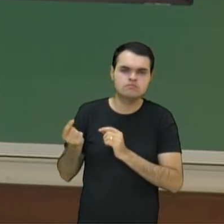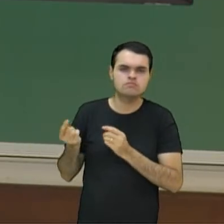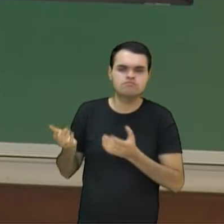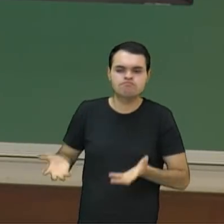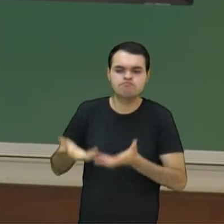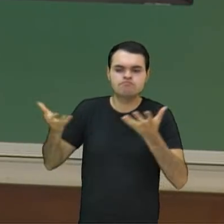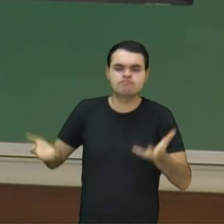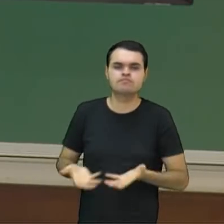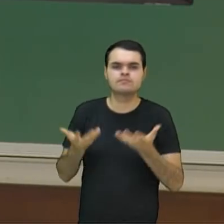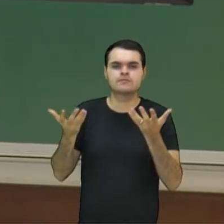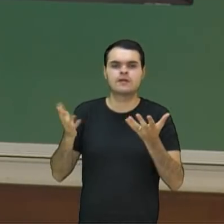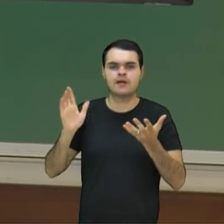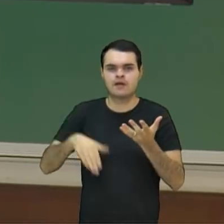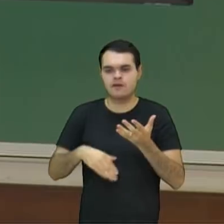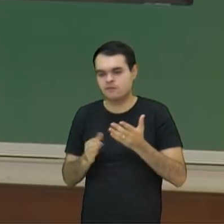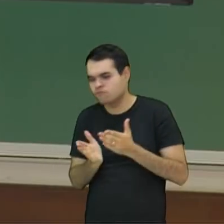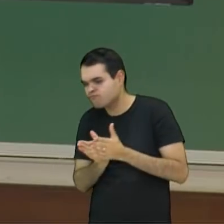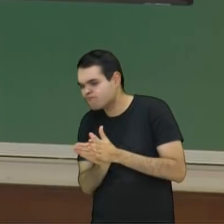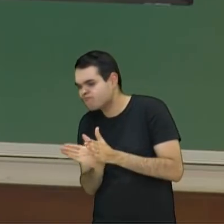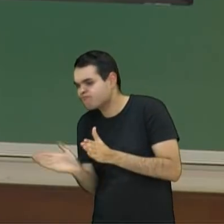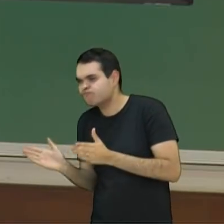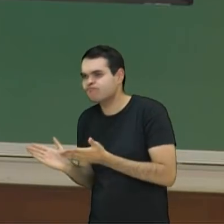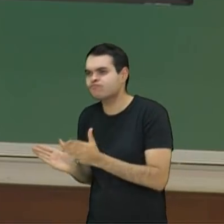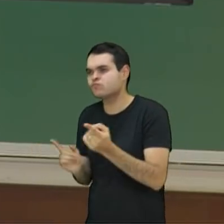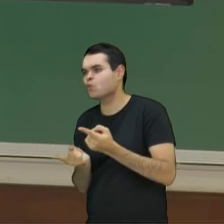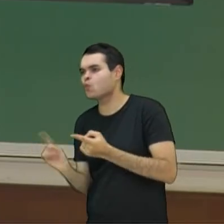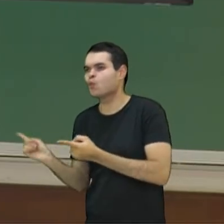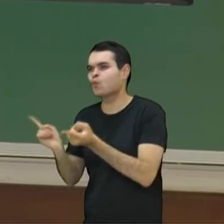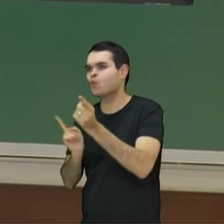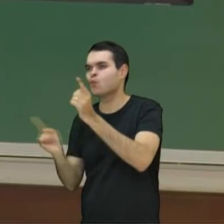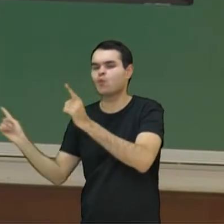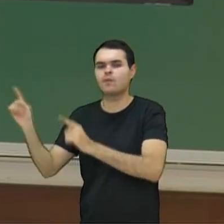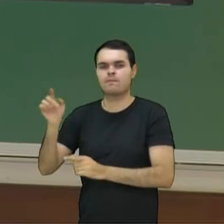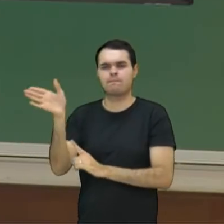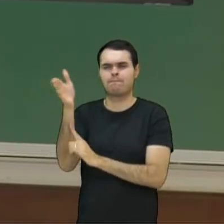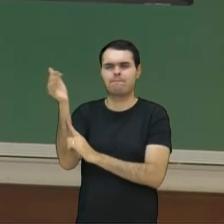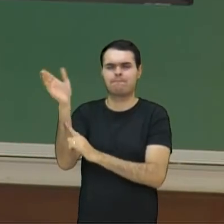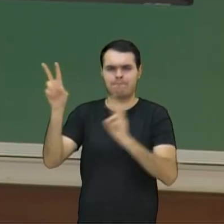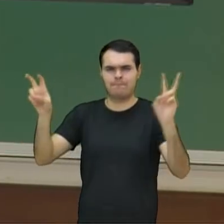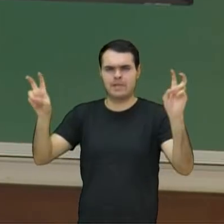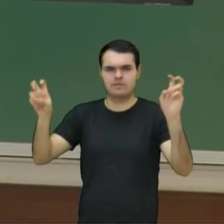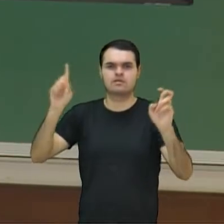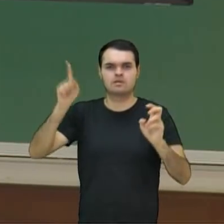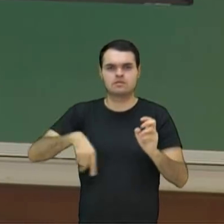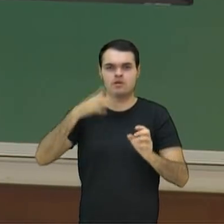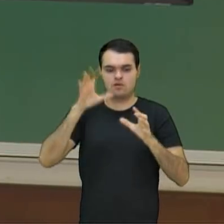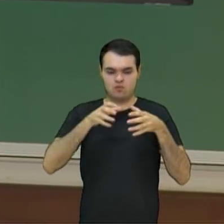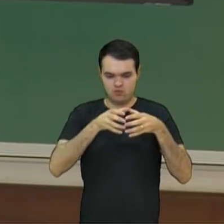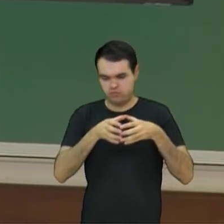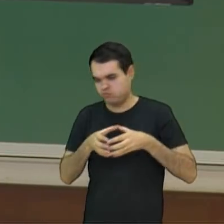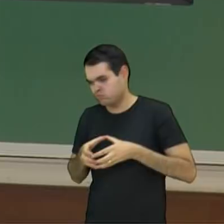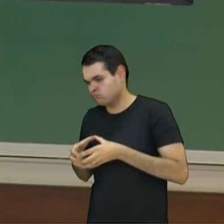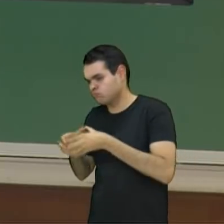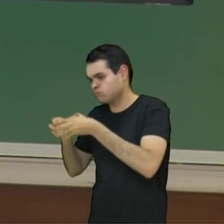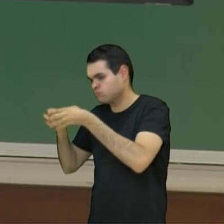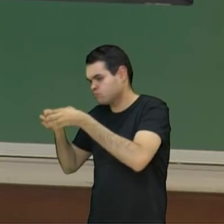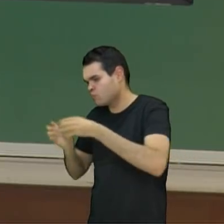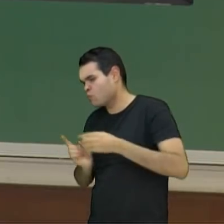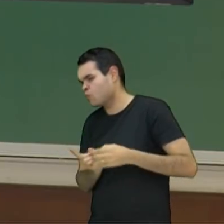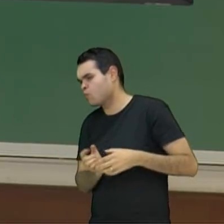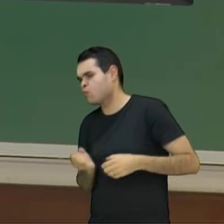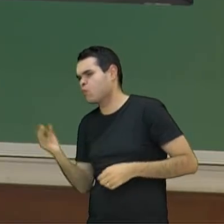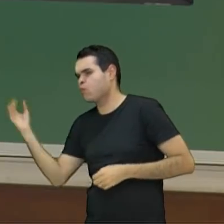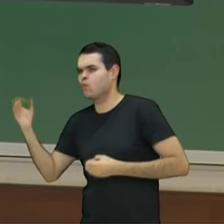falar ali das chamadas entradas e bandeiras, né? Que eram grupos que faziam expedições em direção ao interior